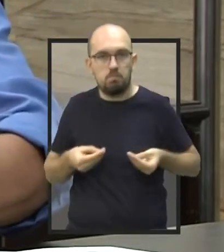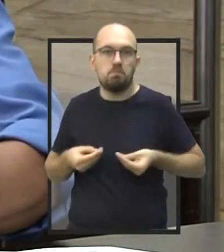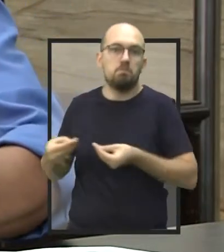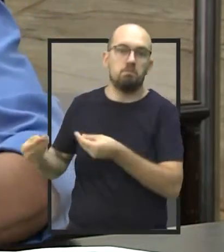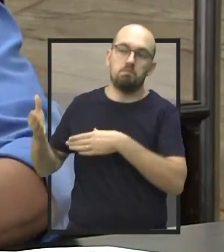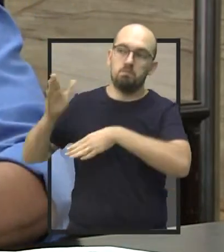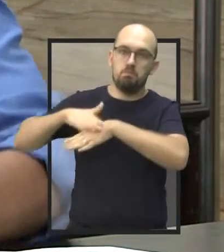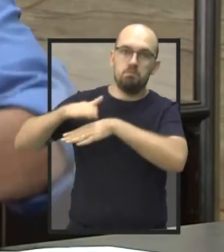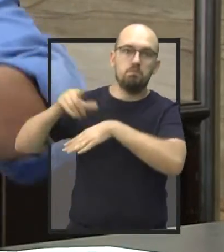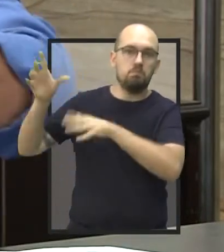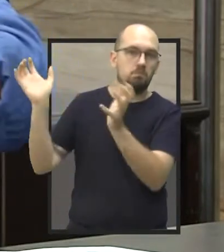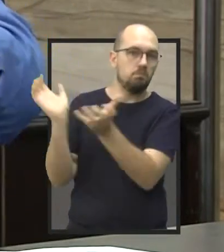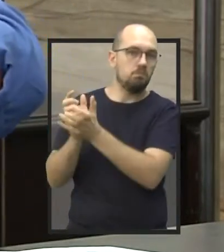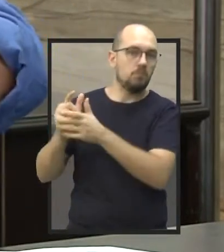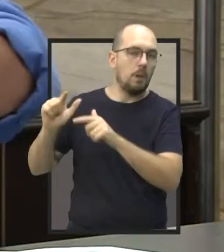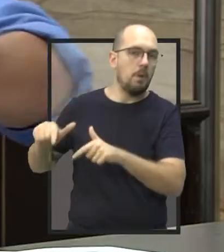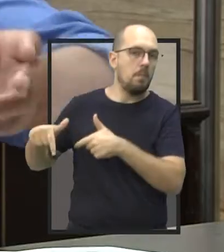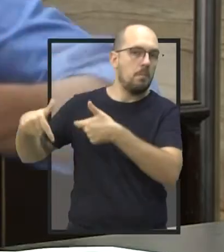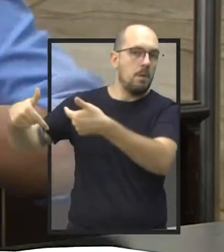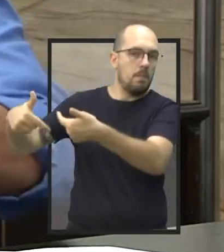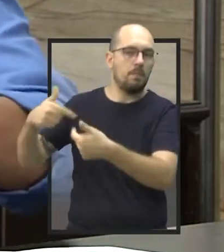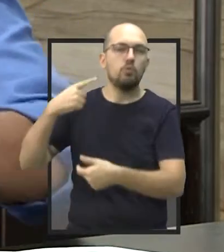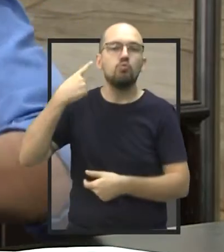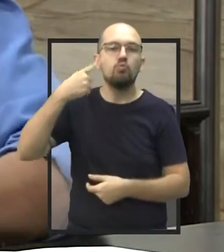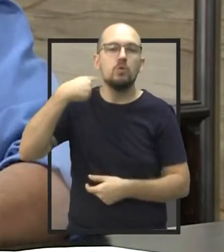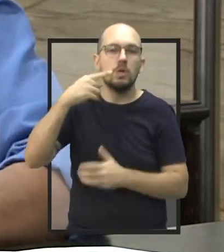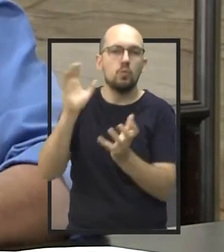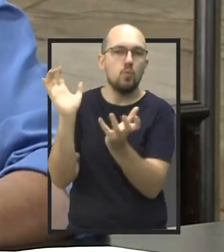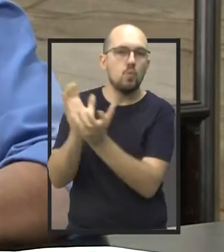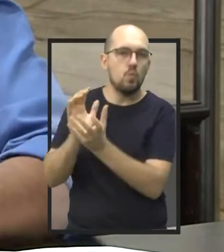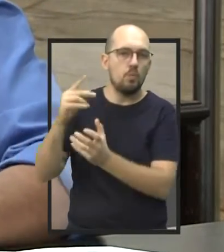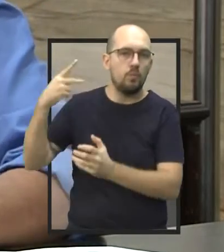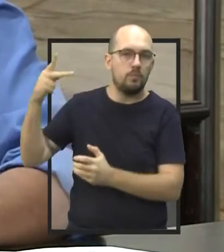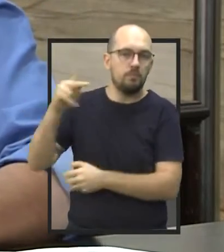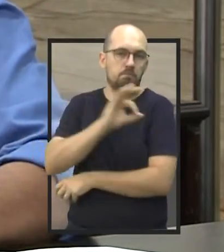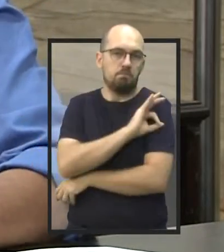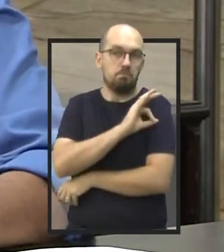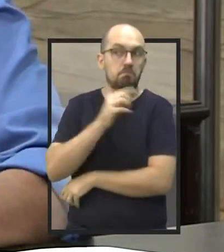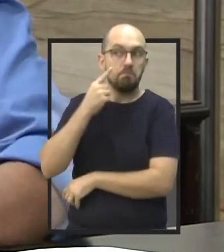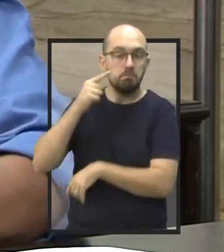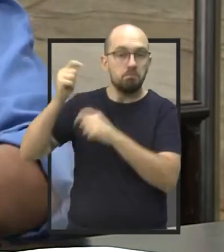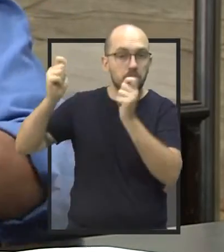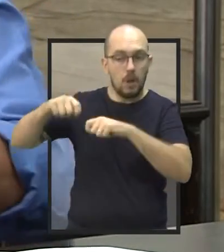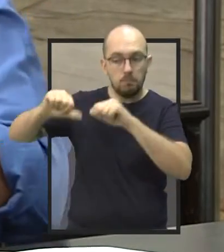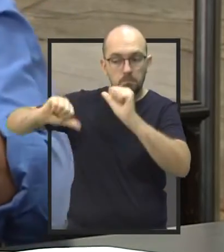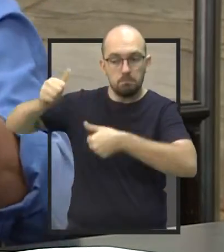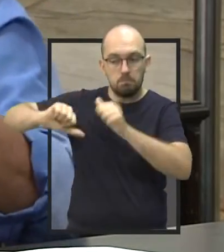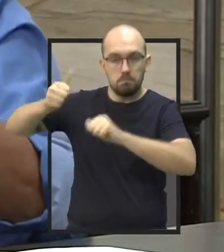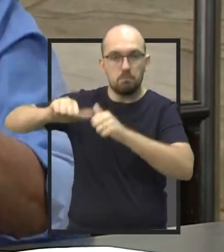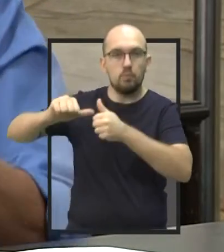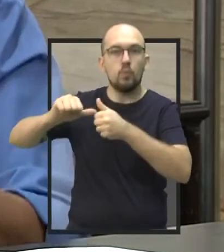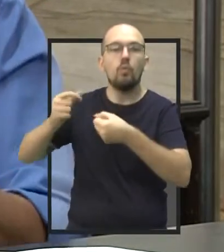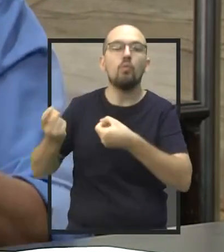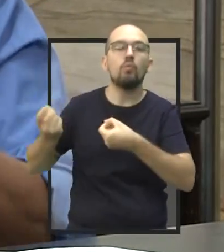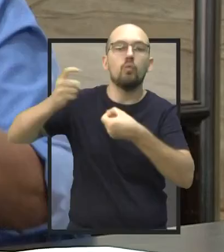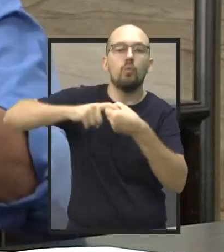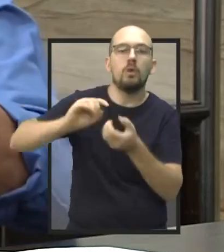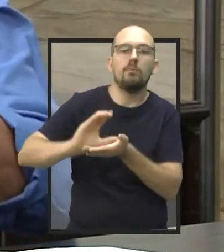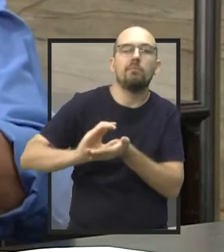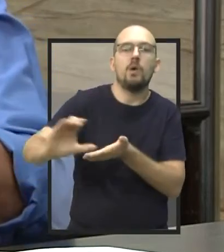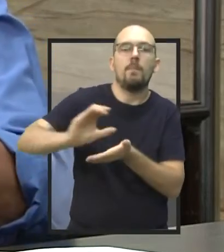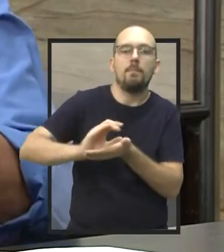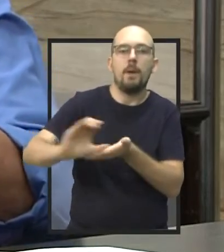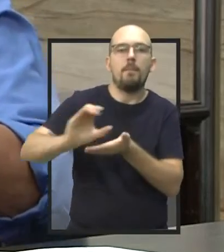própria procuradoria e a parte jurídica para ver se há possibilidade de eles continuar